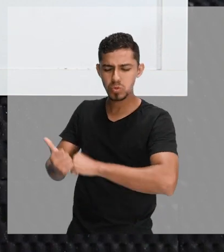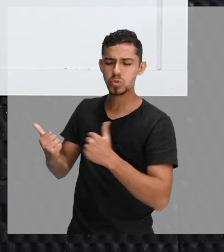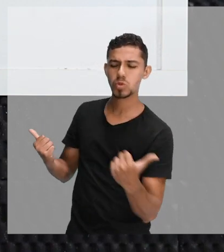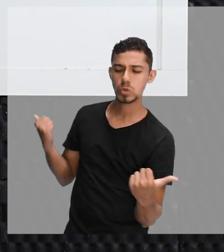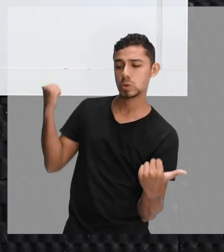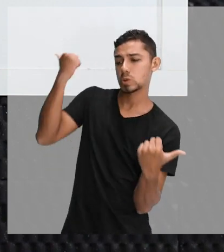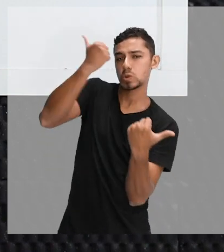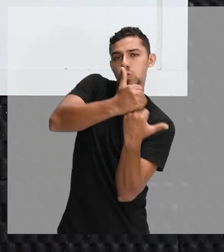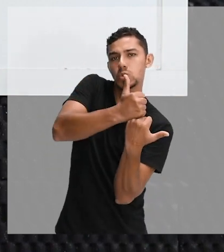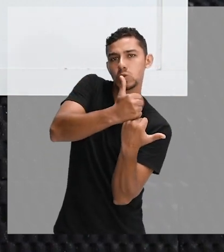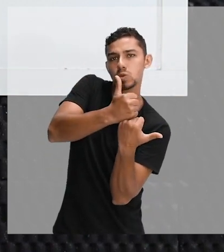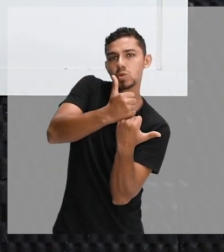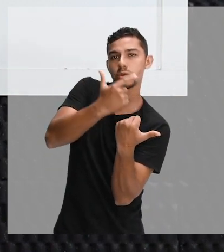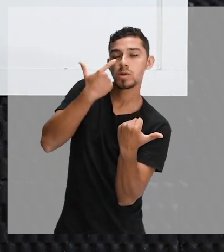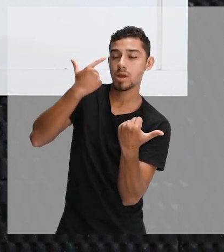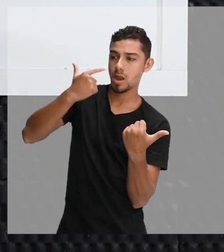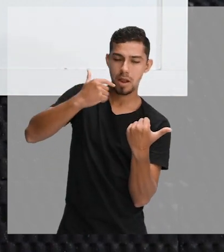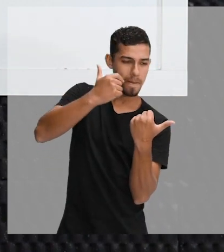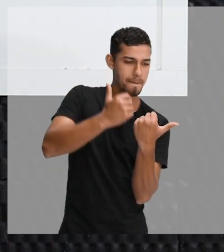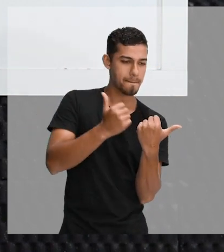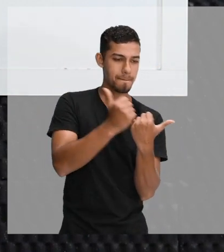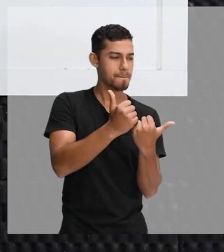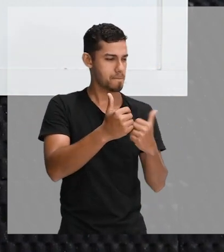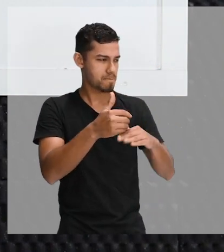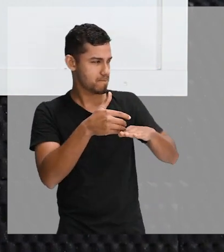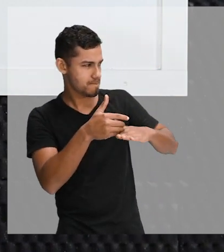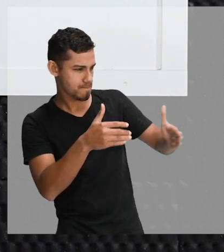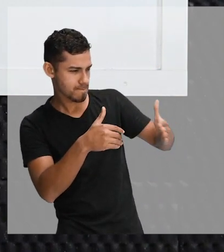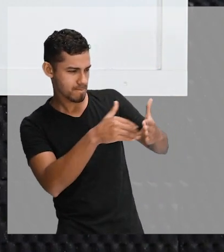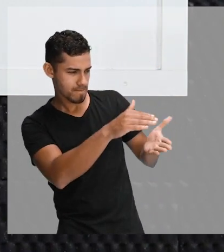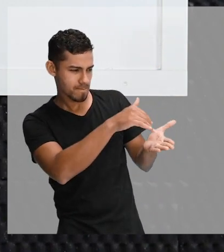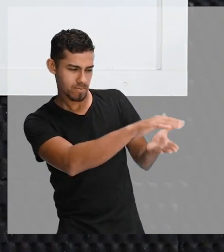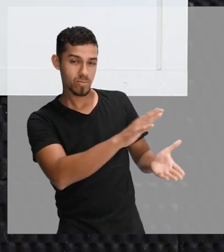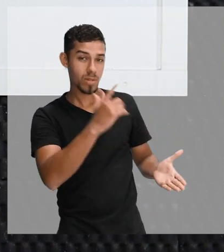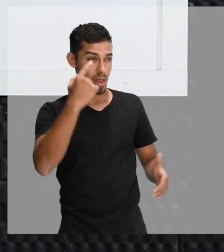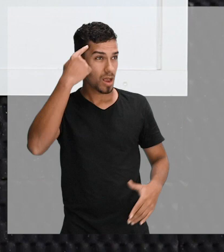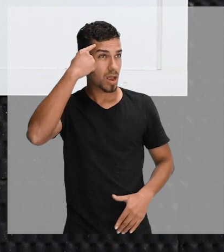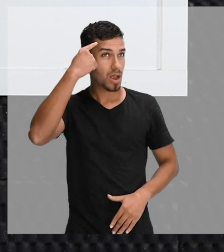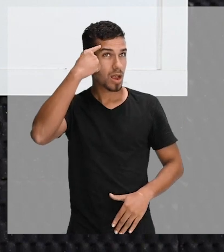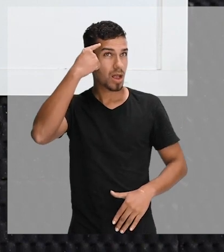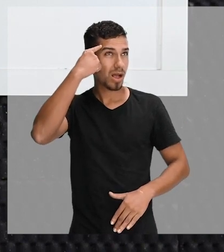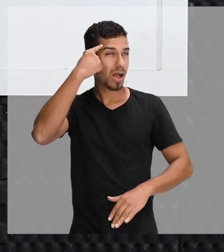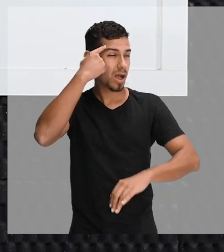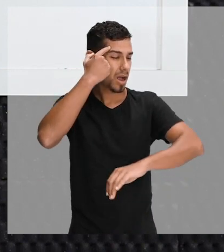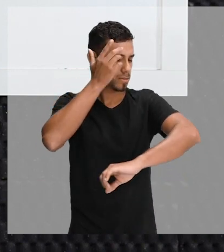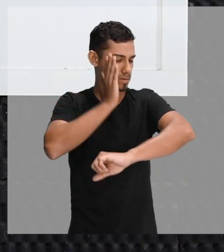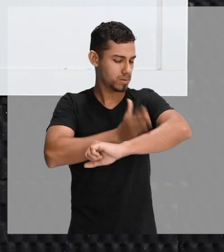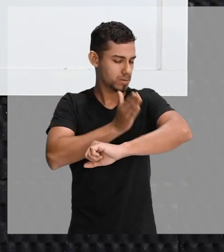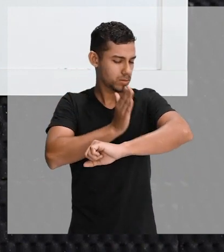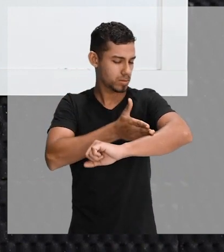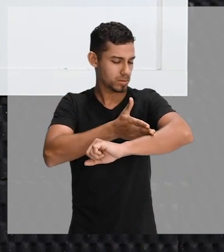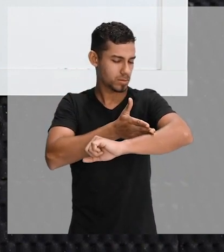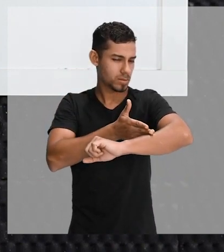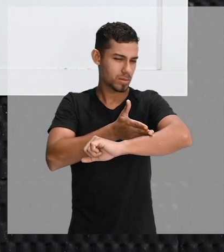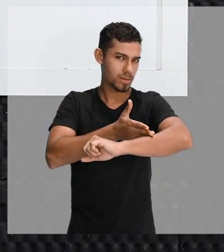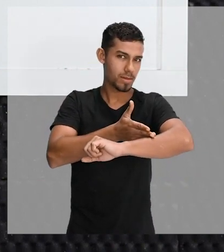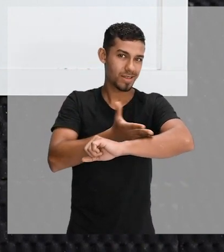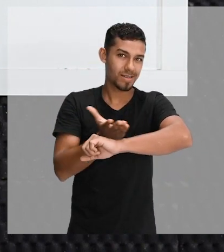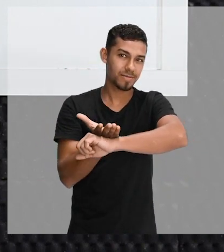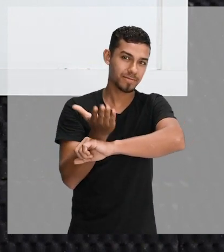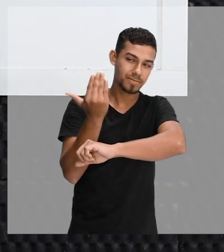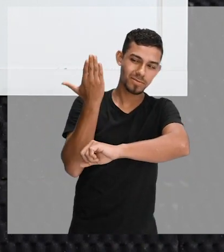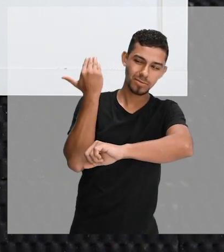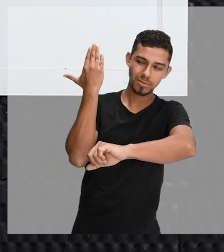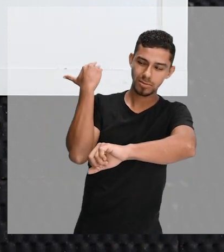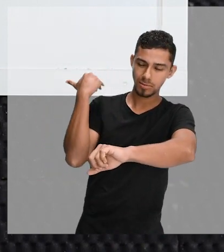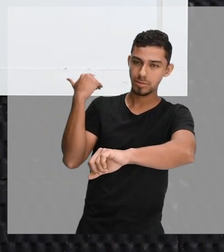deixar de lado, que vai colocar para escanteio o pensamento medieval, certo? Esse cientificismo foi que deu em